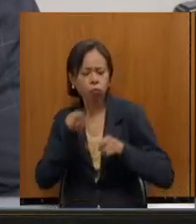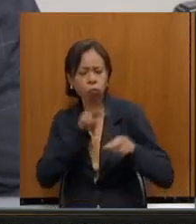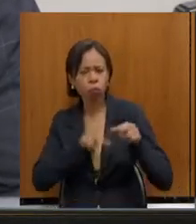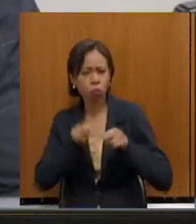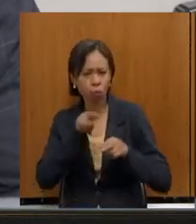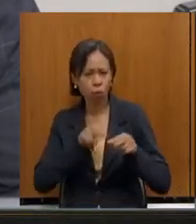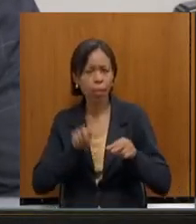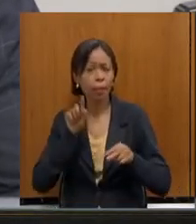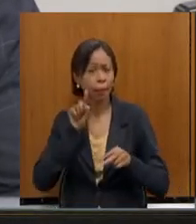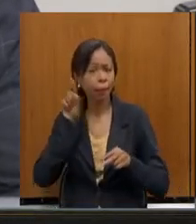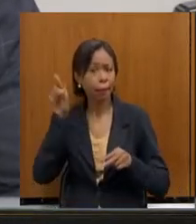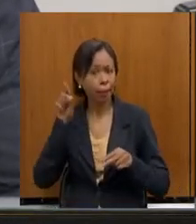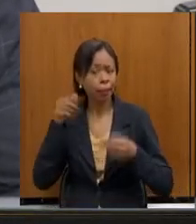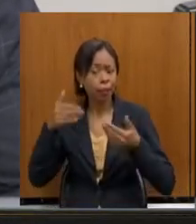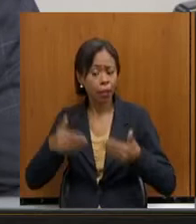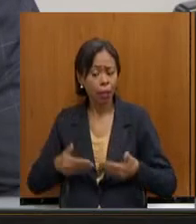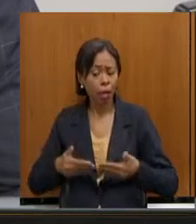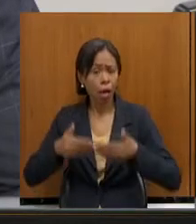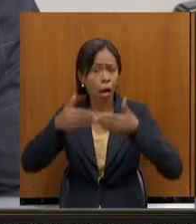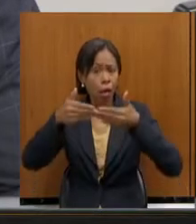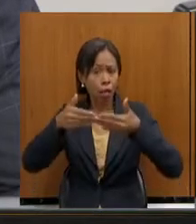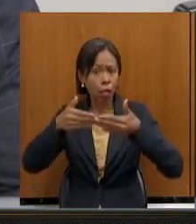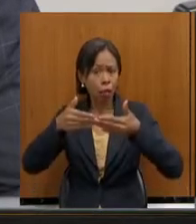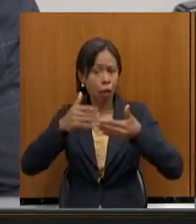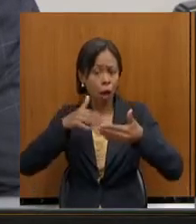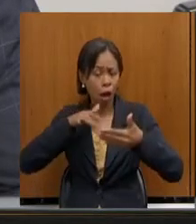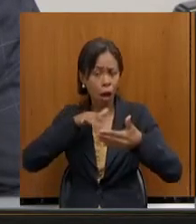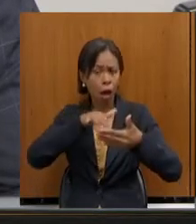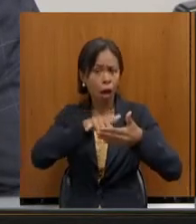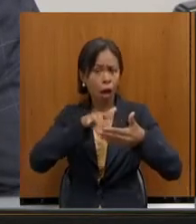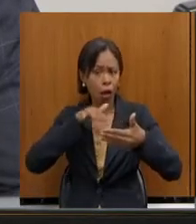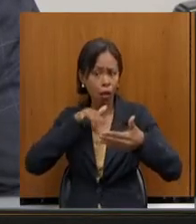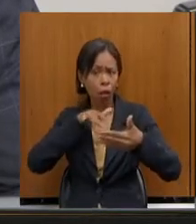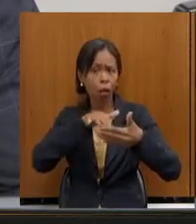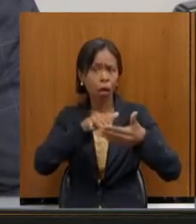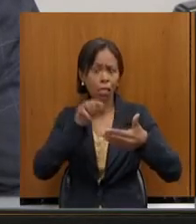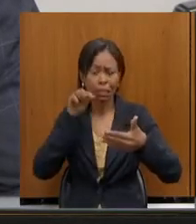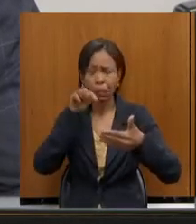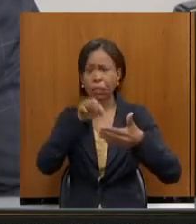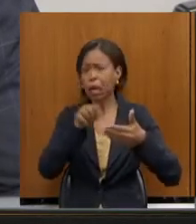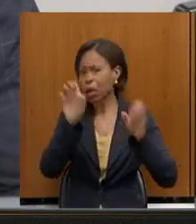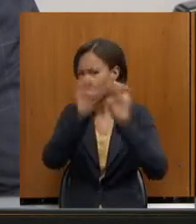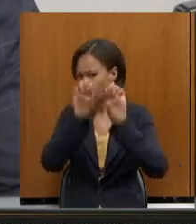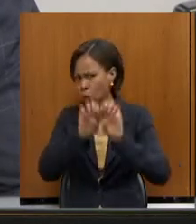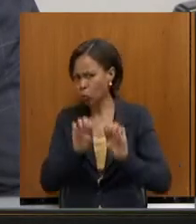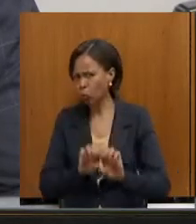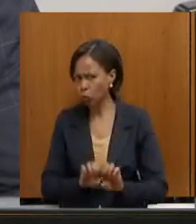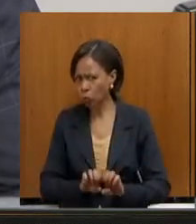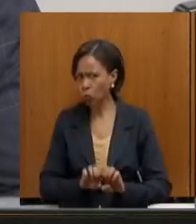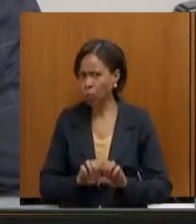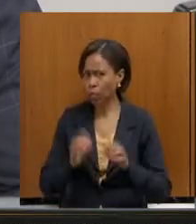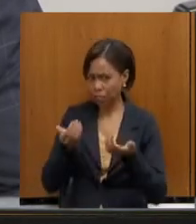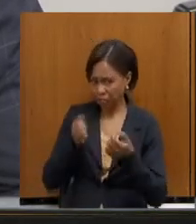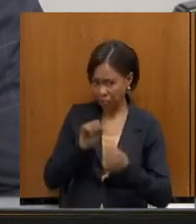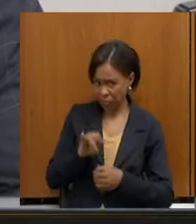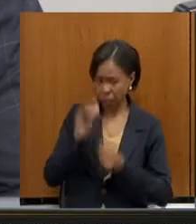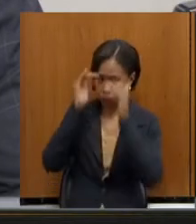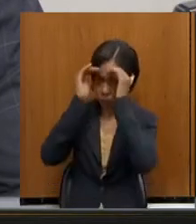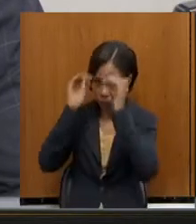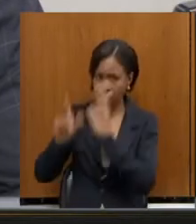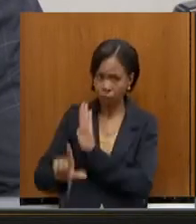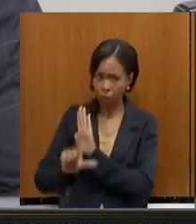das barragens que estão cumprindo desde dessas estruturas que estão cumprindo aí a lei mais delongas nunca